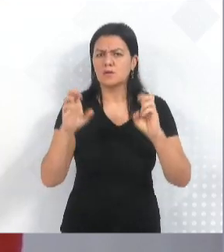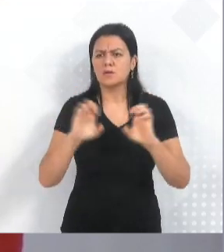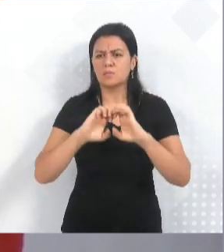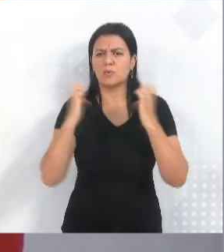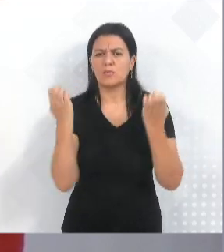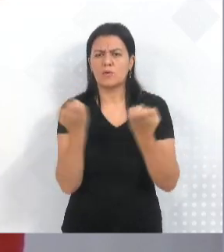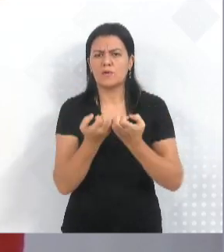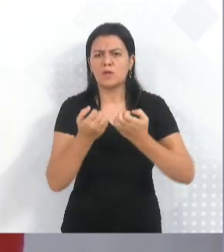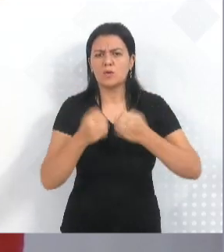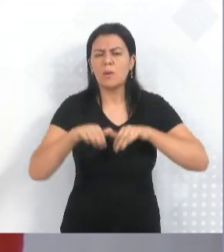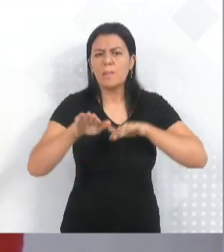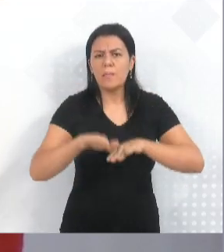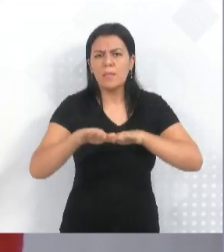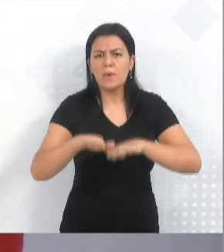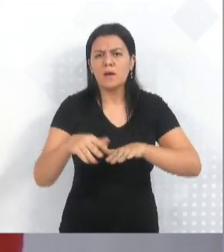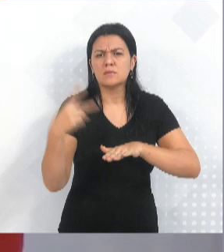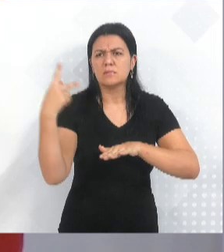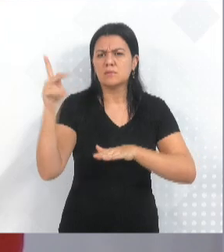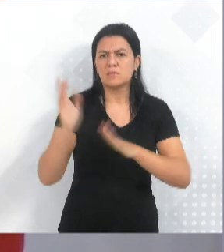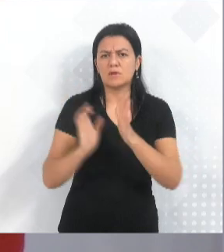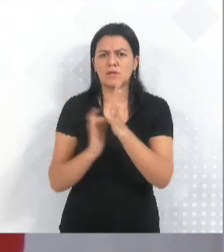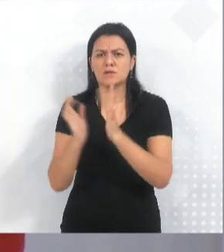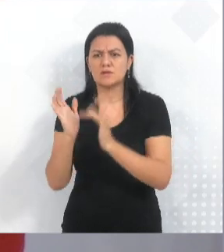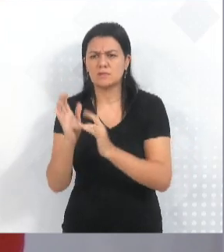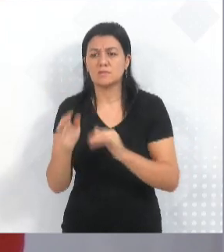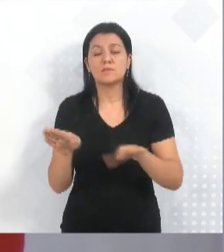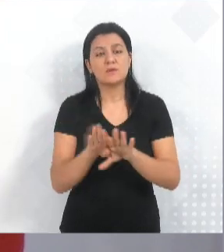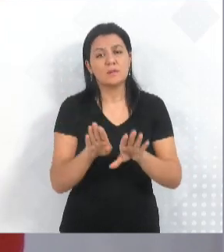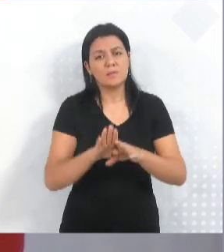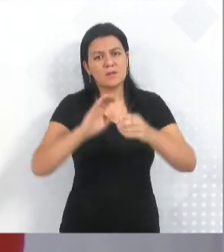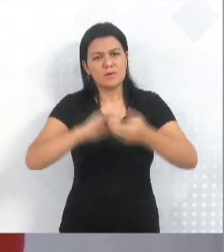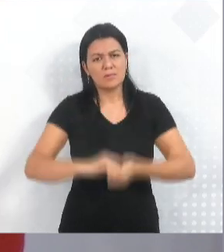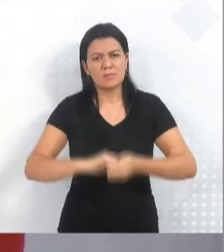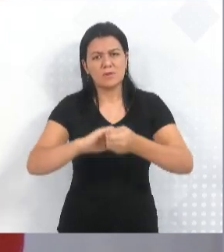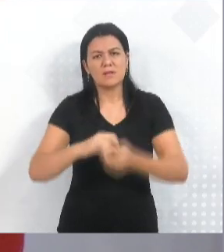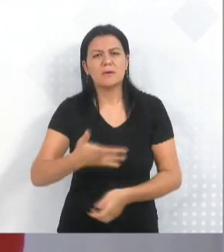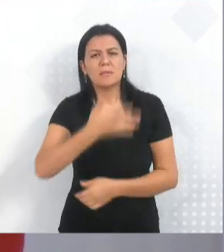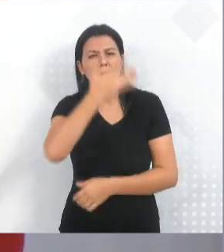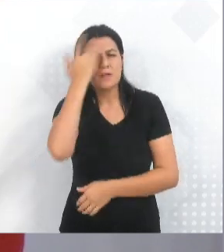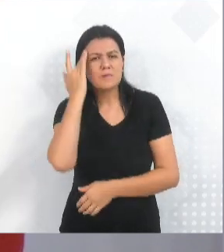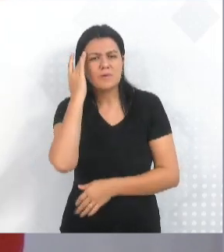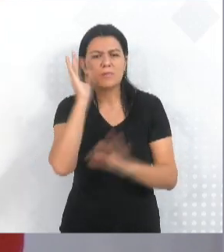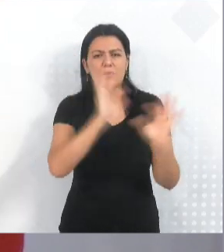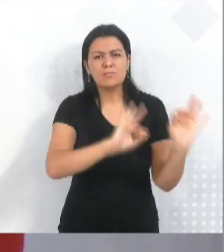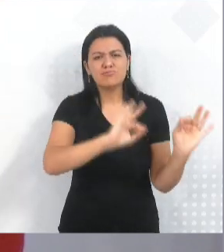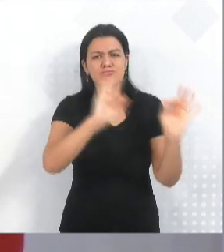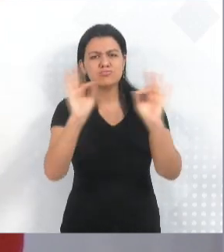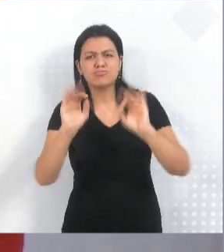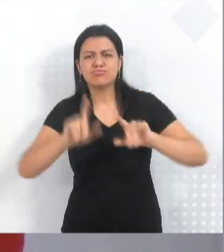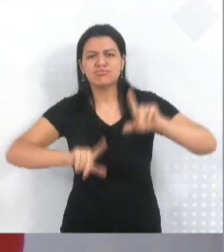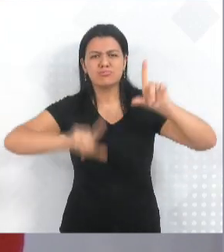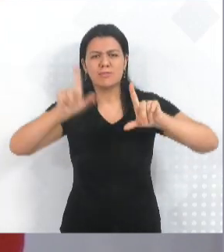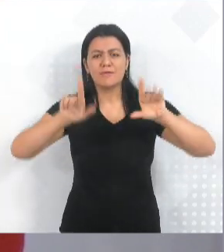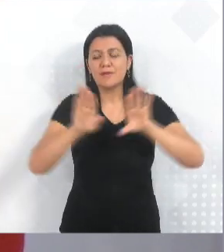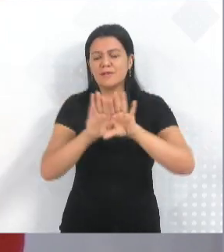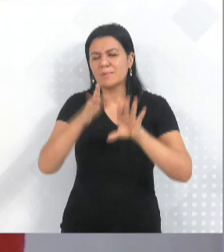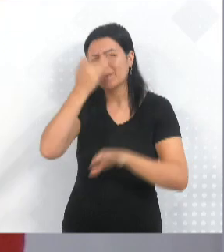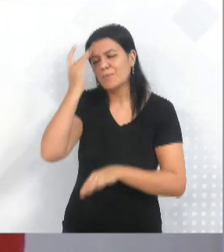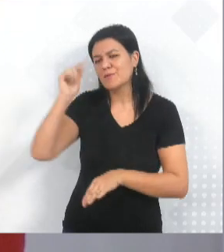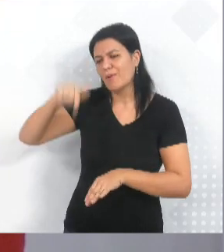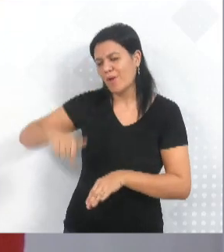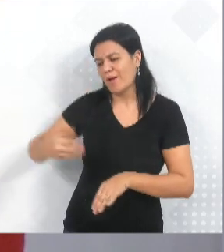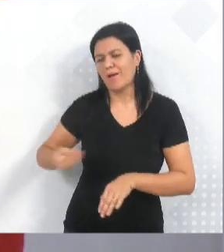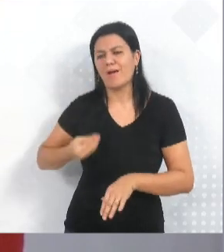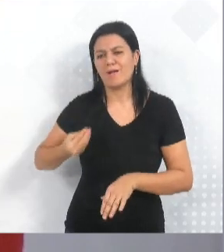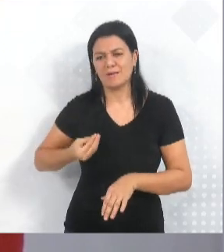para Jesus. Cumprimentar também os telespectadores que nos assistem na TVL e os que estão